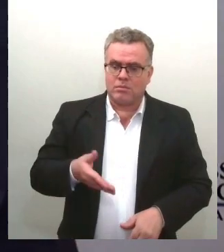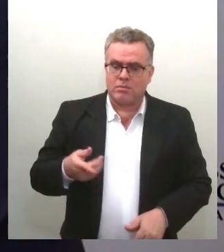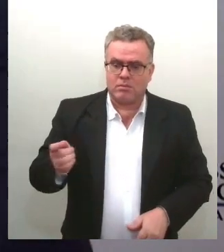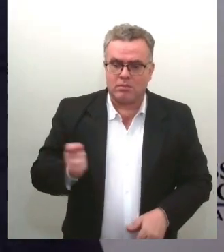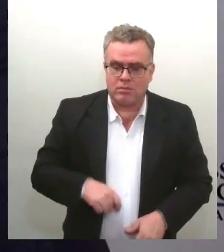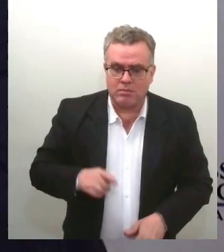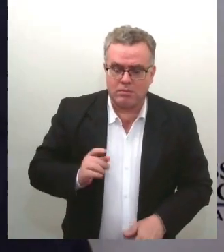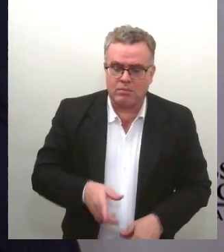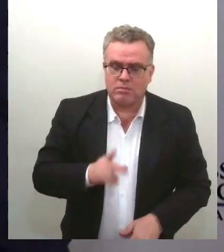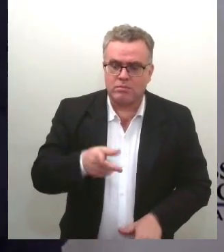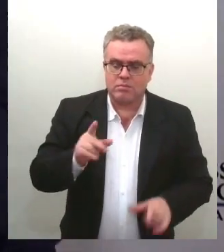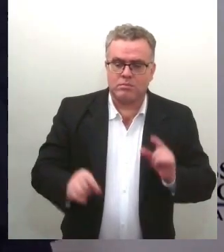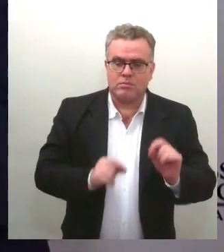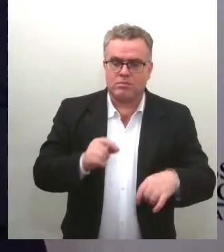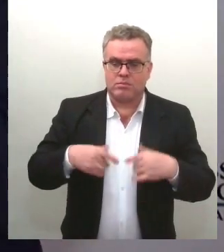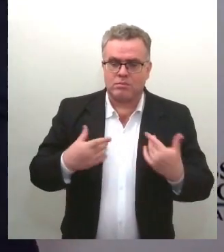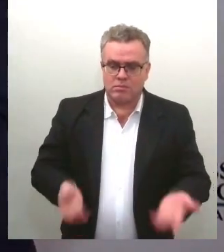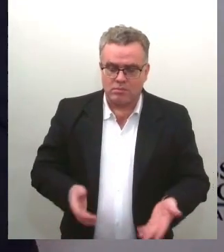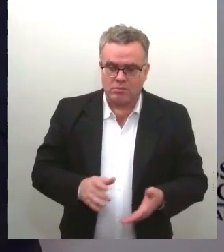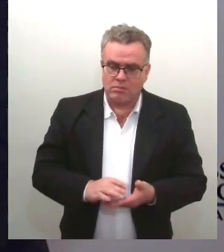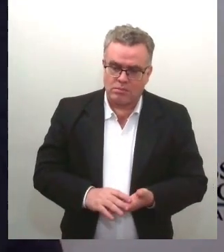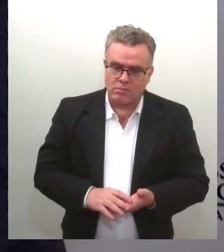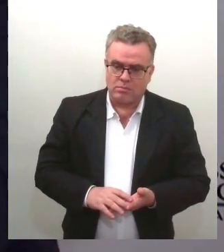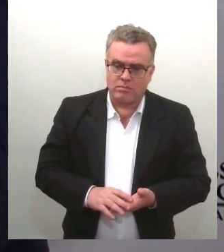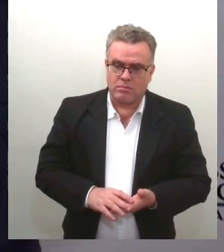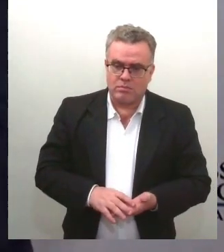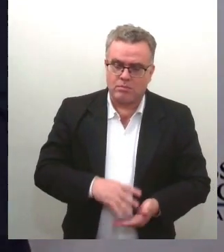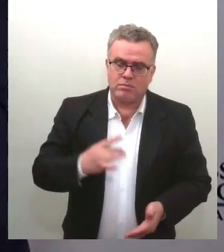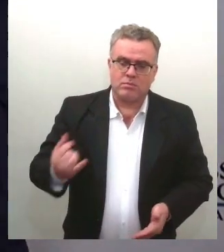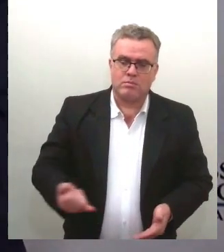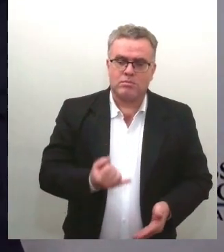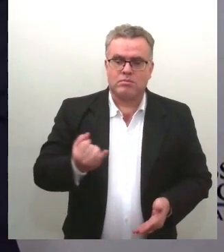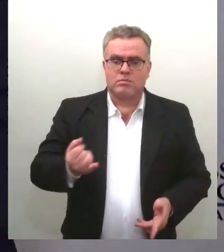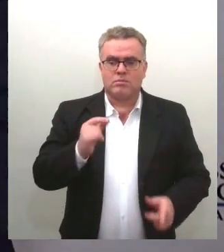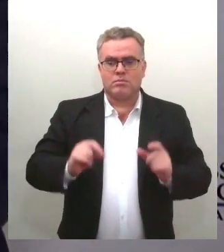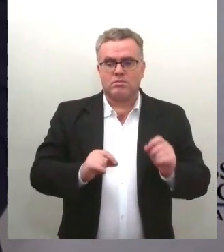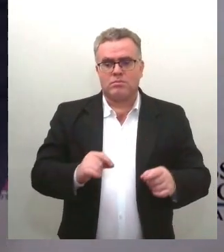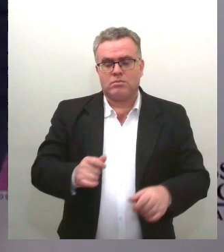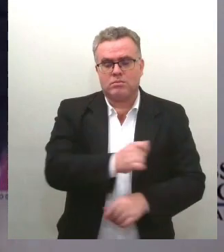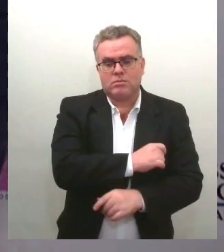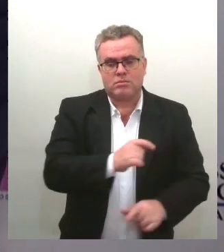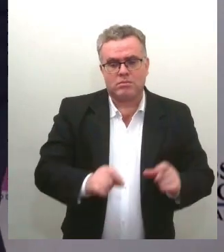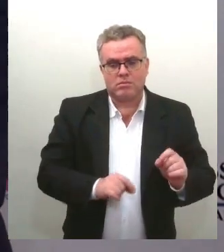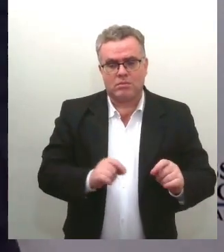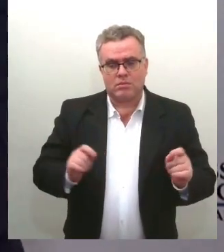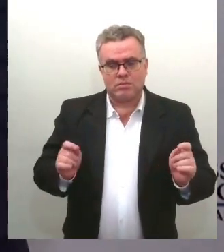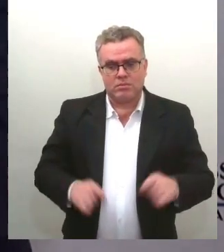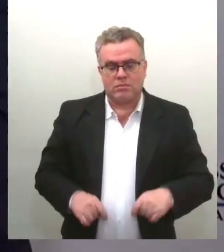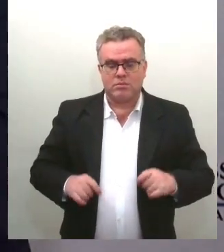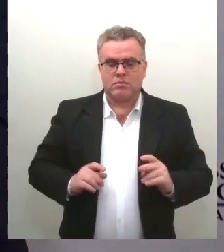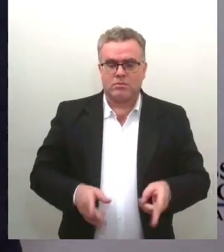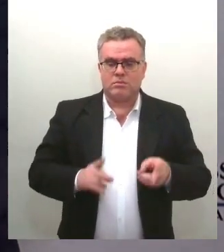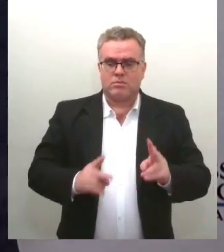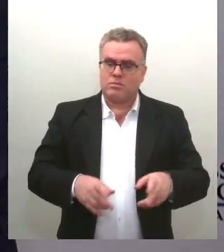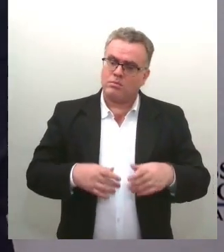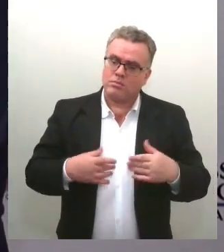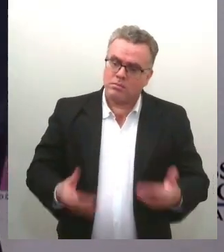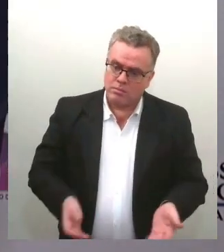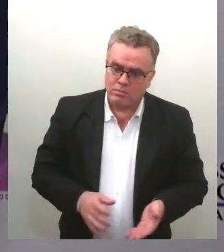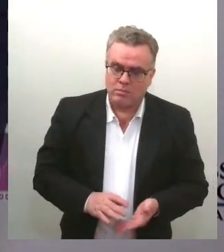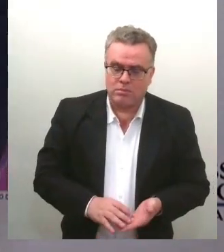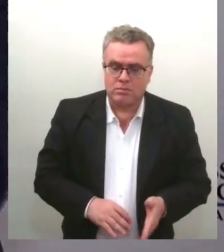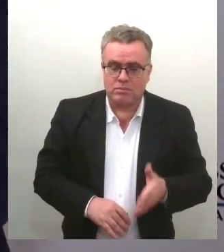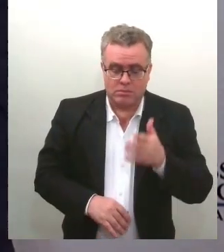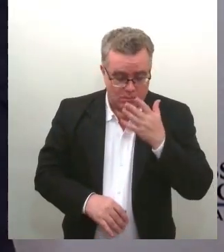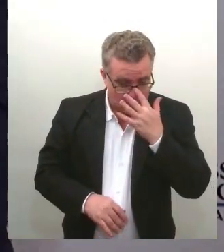É importante que esses alunos, né, alguns com a idade já de serem eleitores, outros ainda